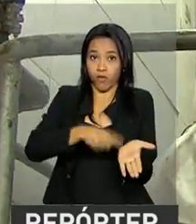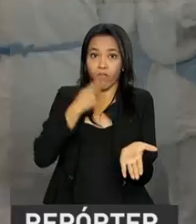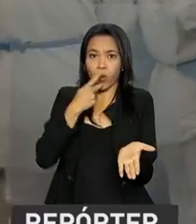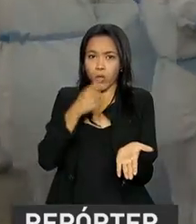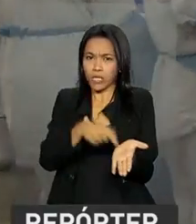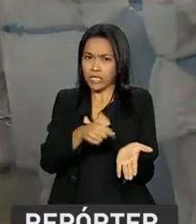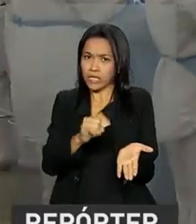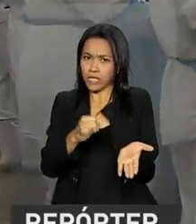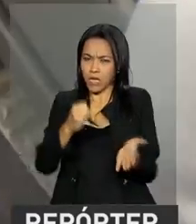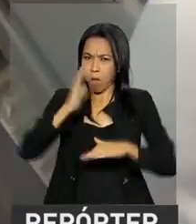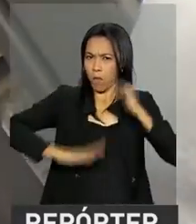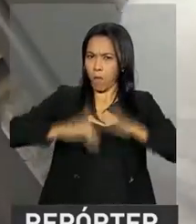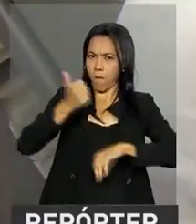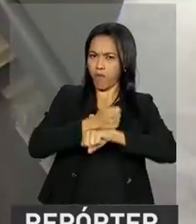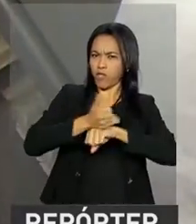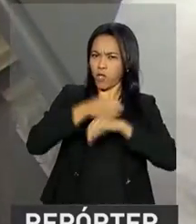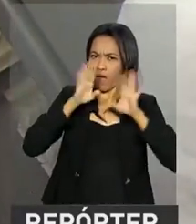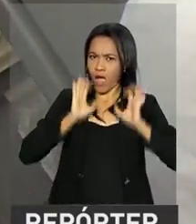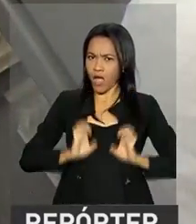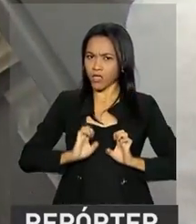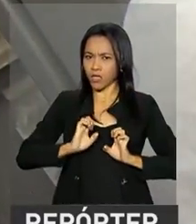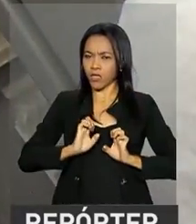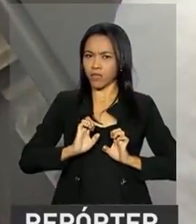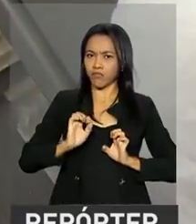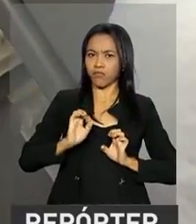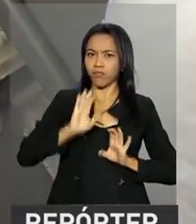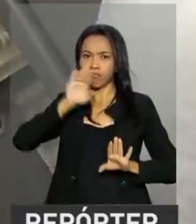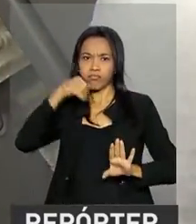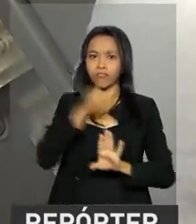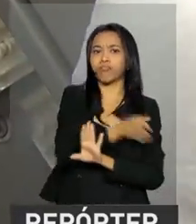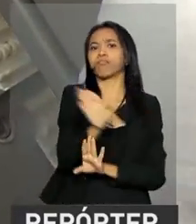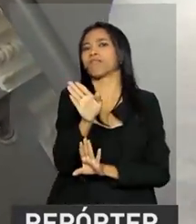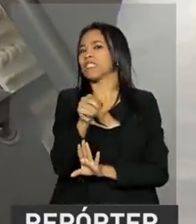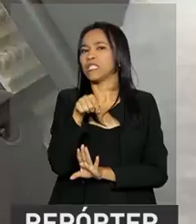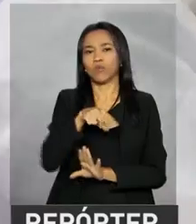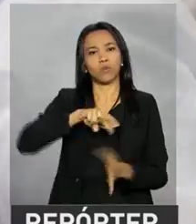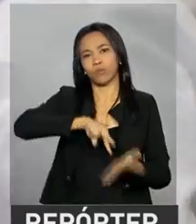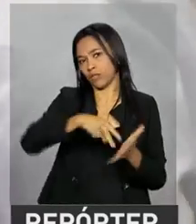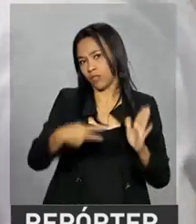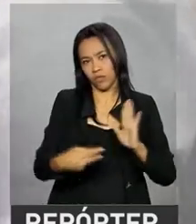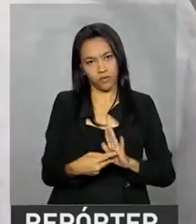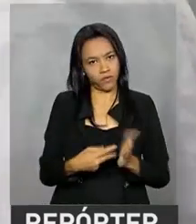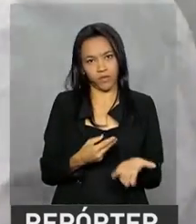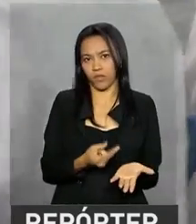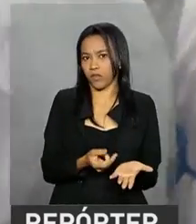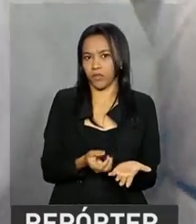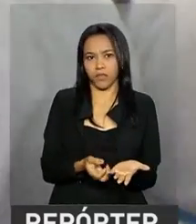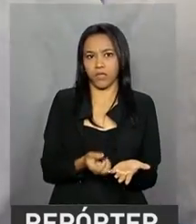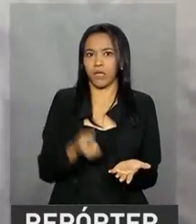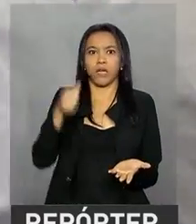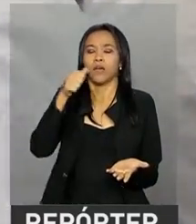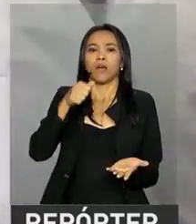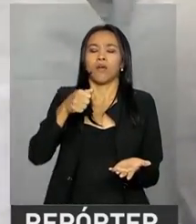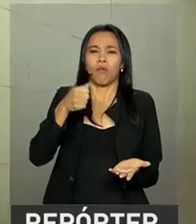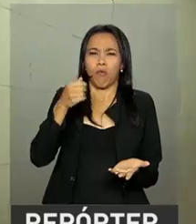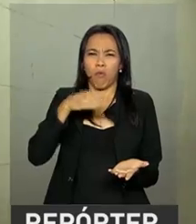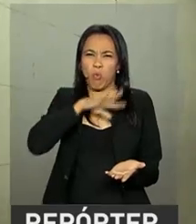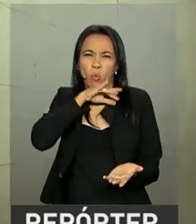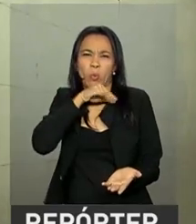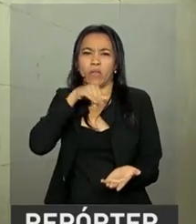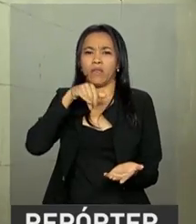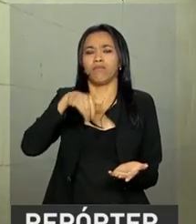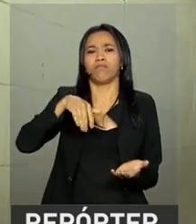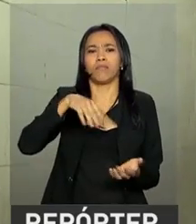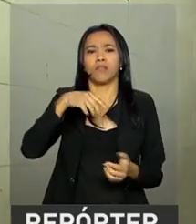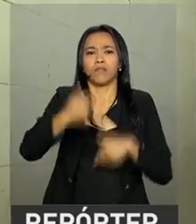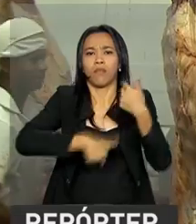conduta profissional de algum uns servidores não representam um mau funcionamento generalizado do sistema